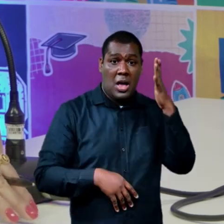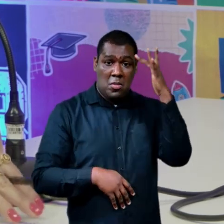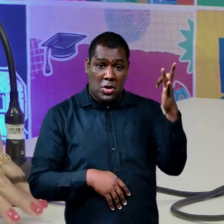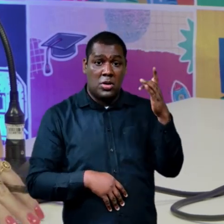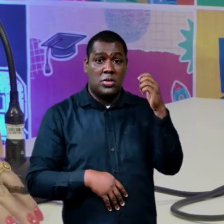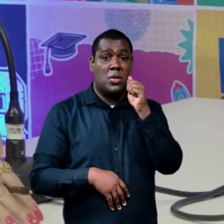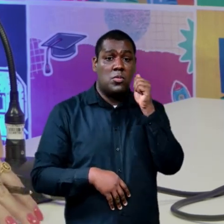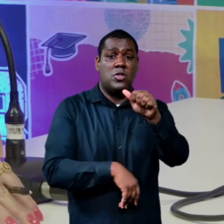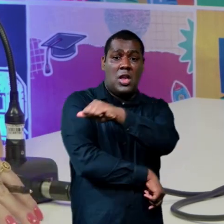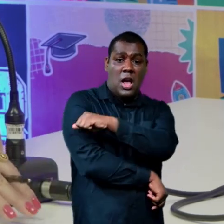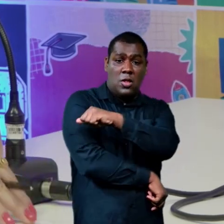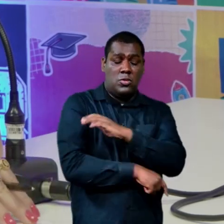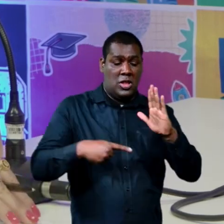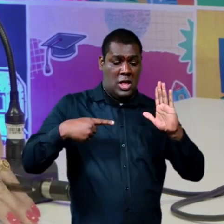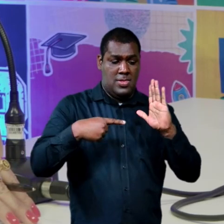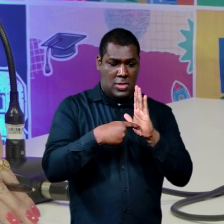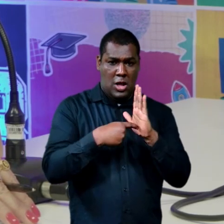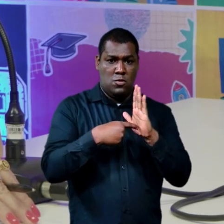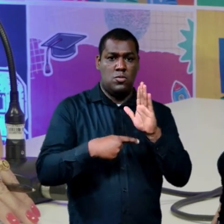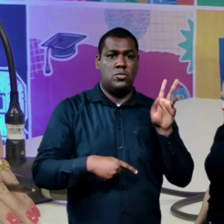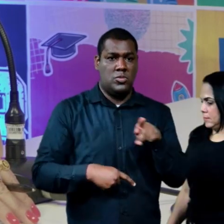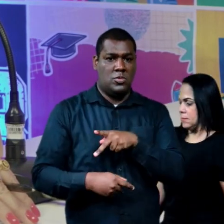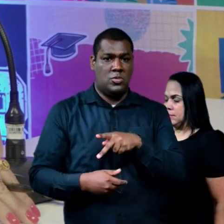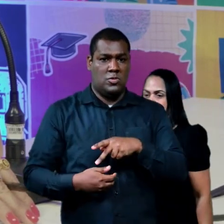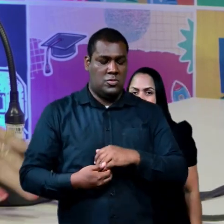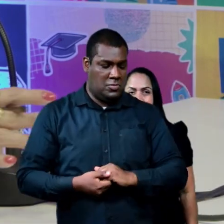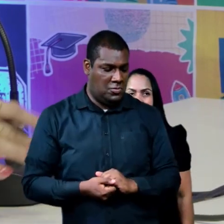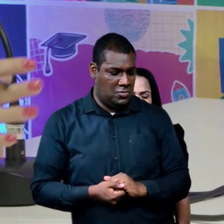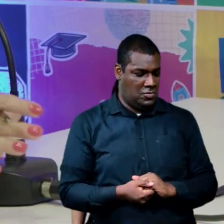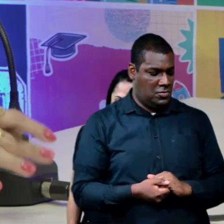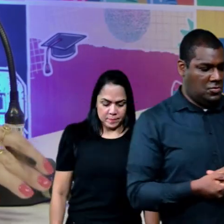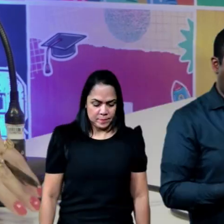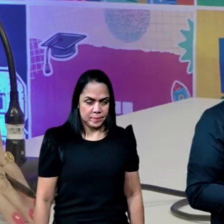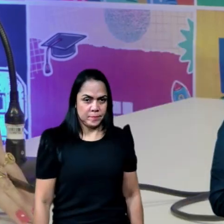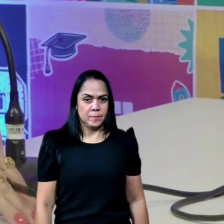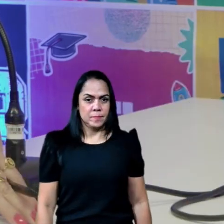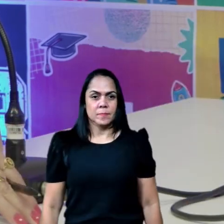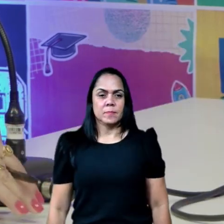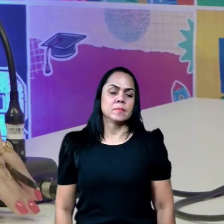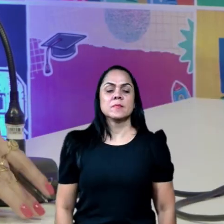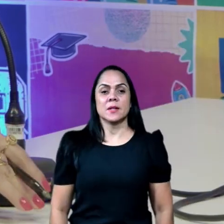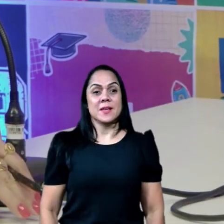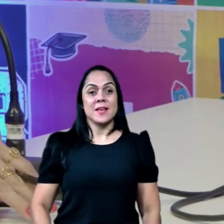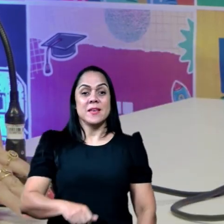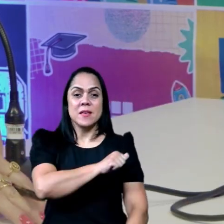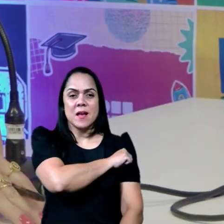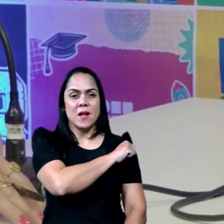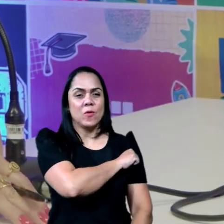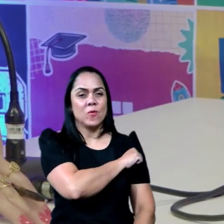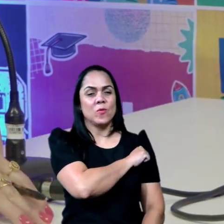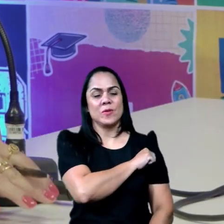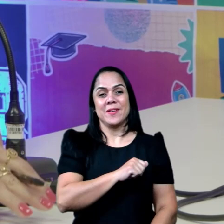ela registra uma denúncia falando dessa importunação e ela, posteriormente, se descobre que ela se